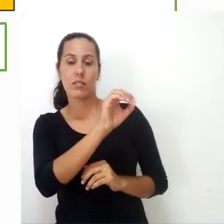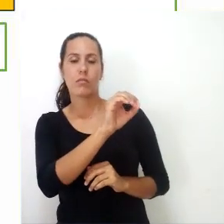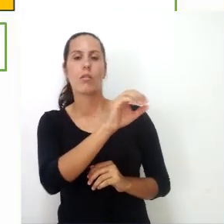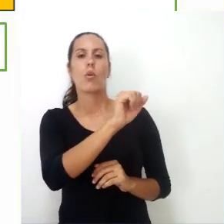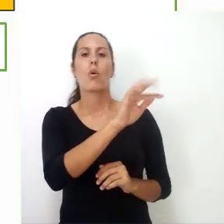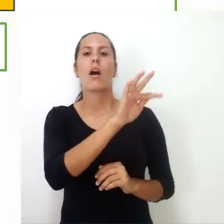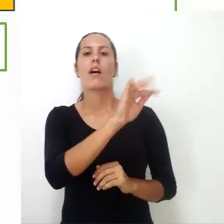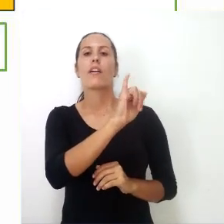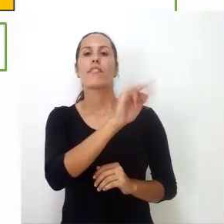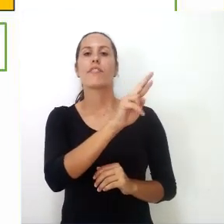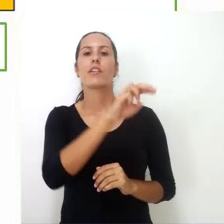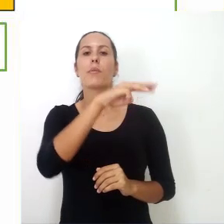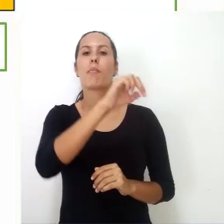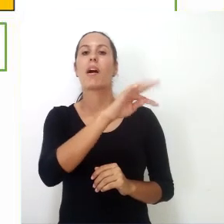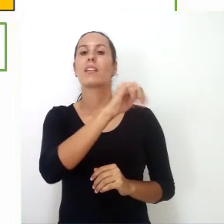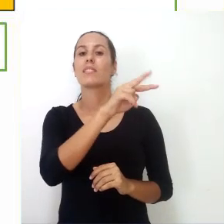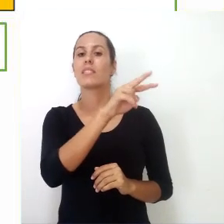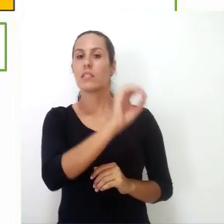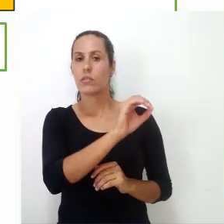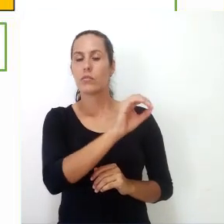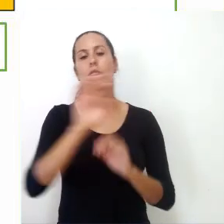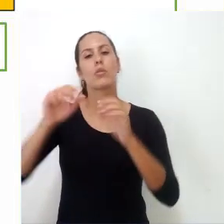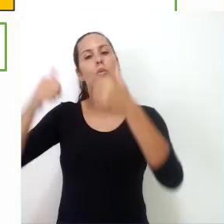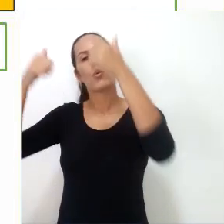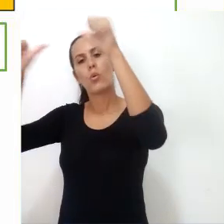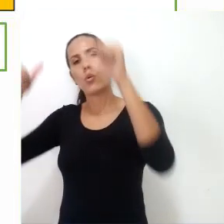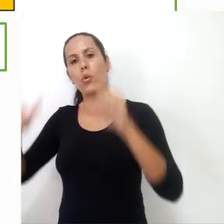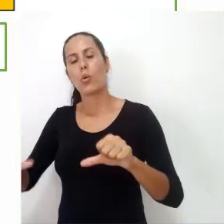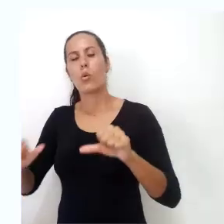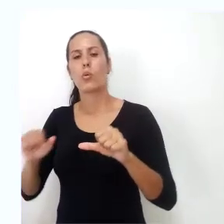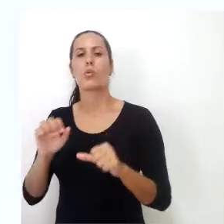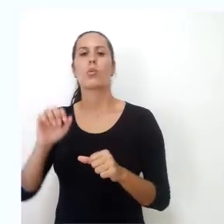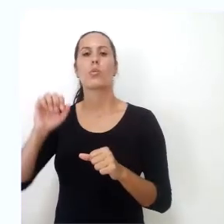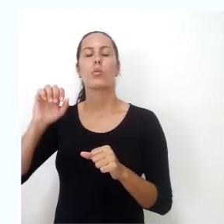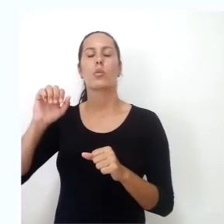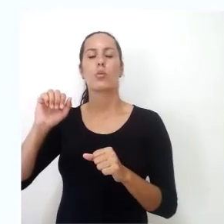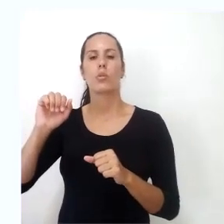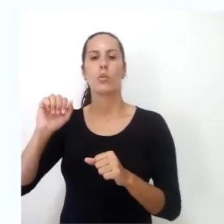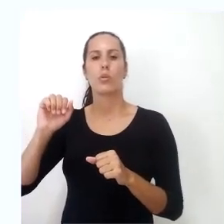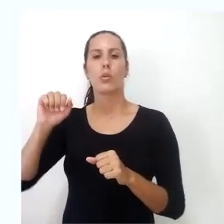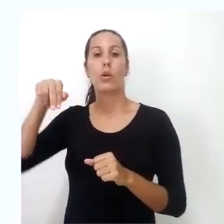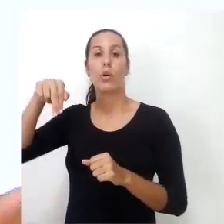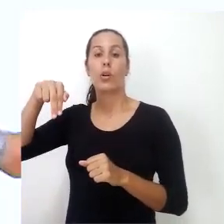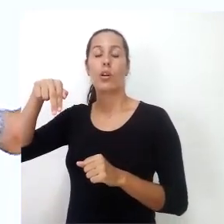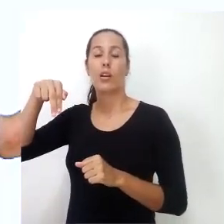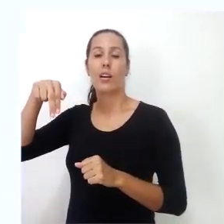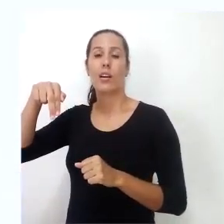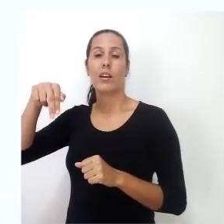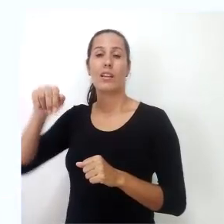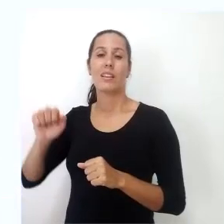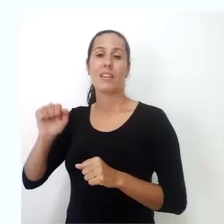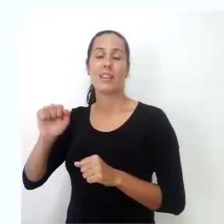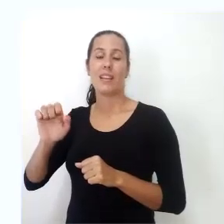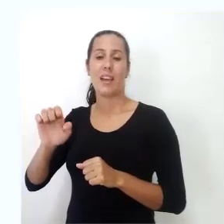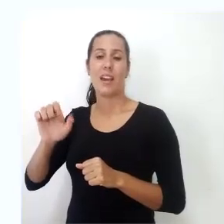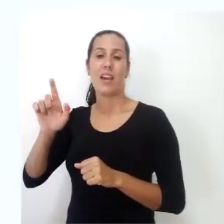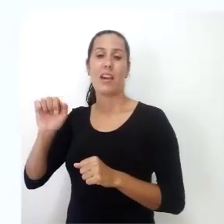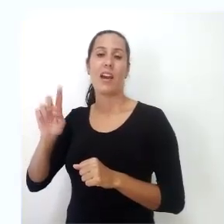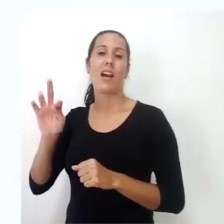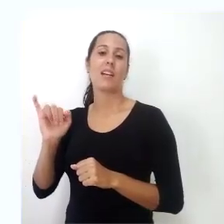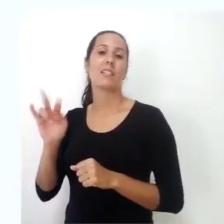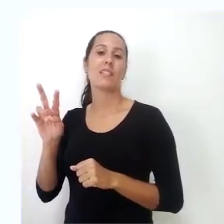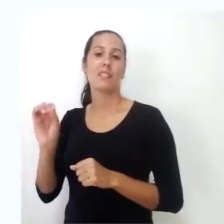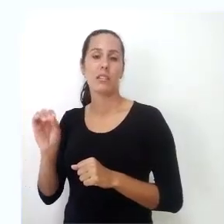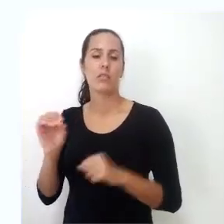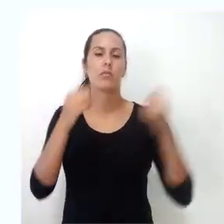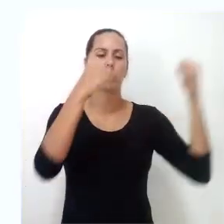imperativo negativo, o que pode e o que não pode ser feito em sala de aula. Isso é um exemplo, é um treino. Então,